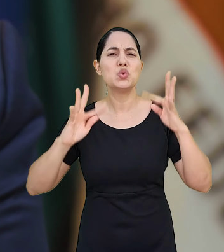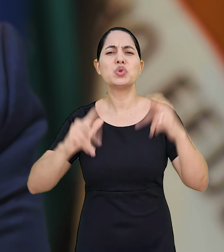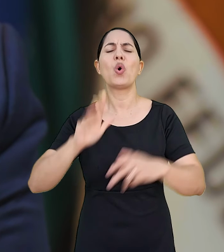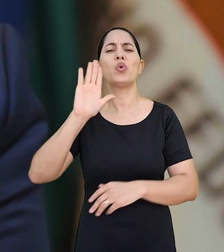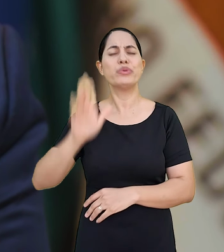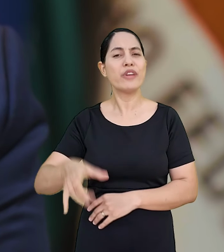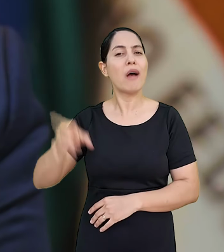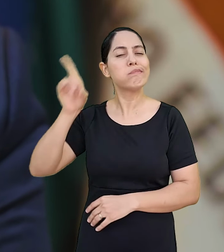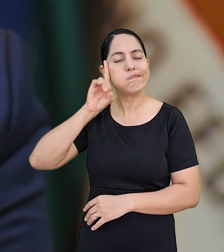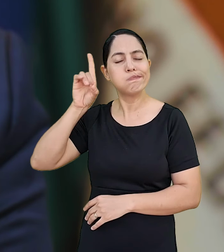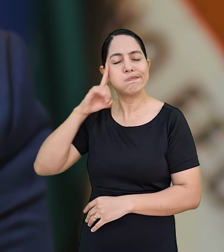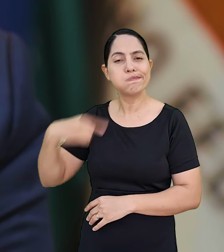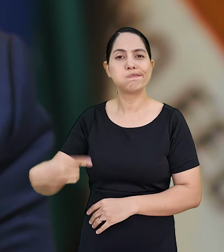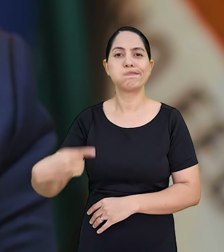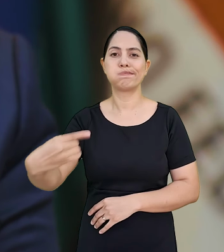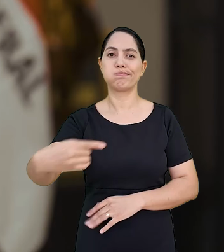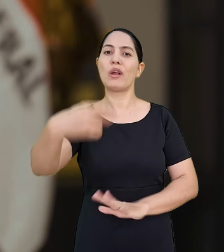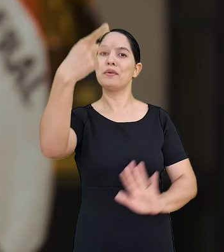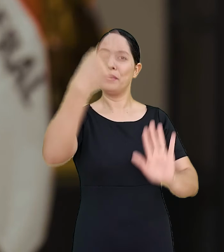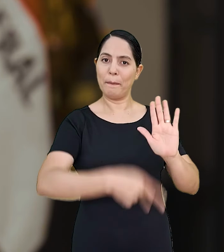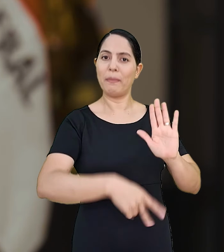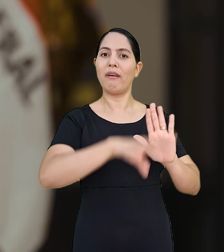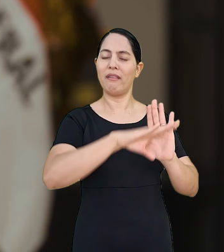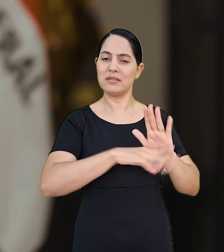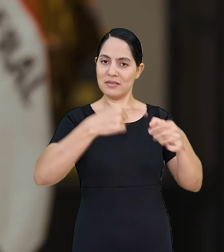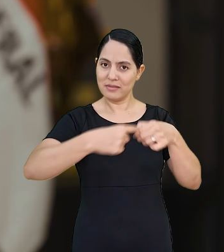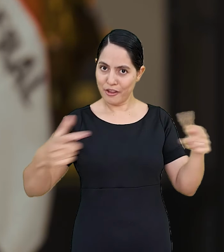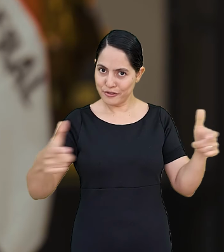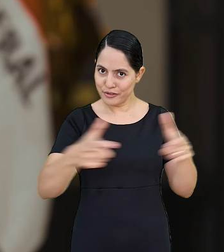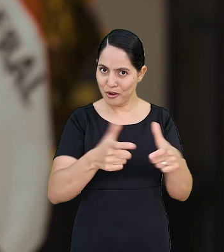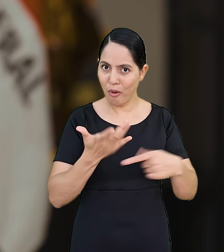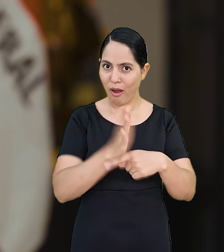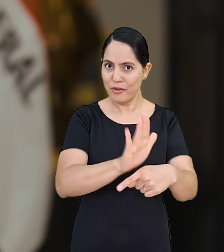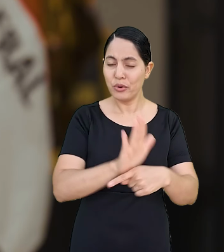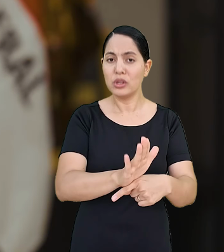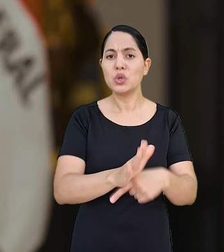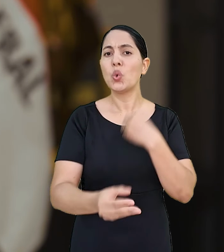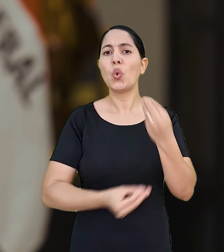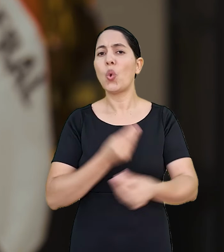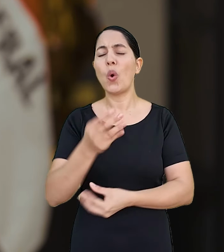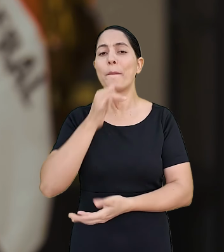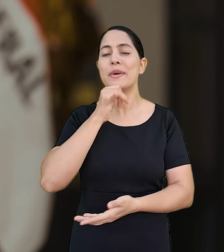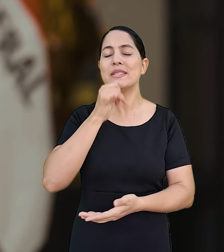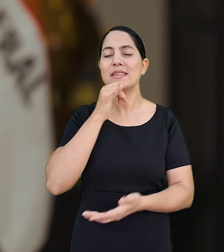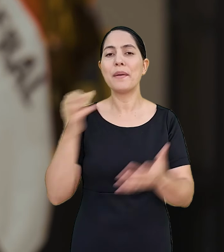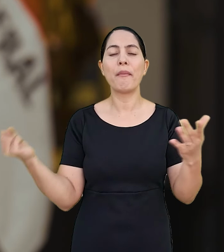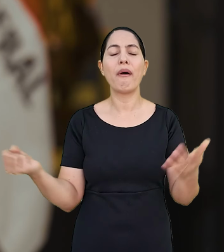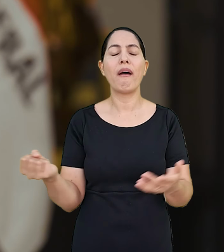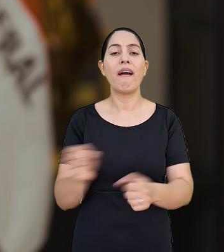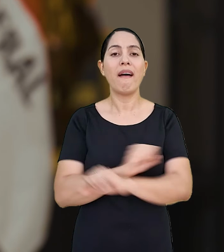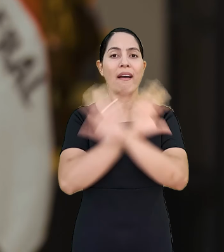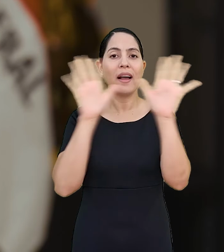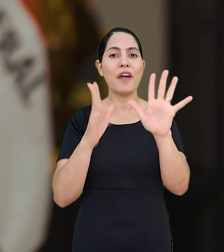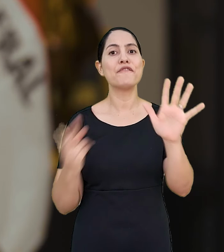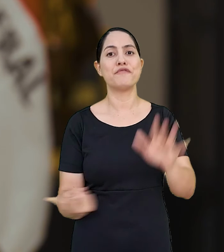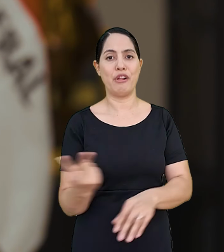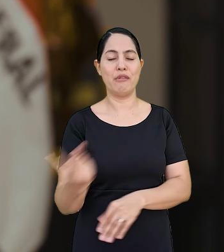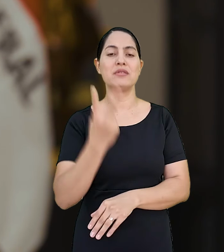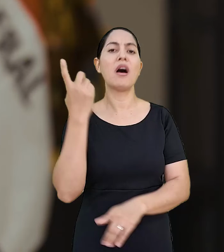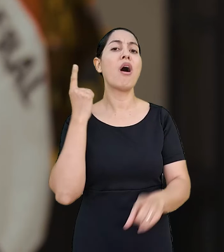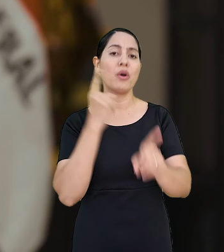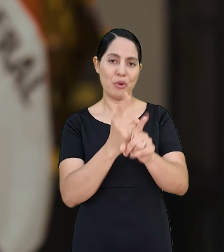dia mais através do Plano Nacional de Interiorização, é um espaço onde você encontra valorização para a profissão